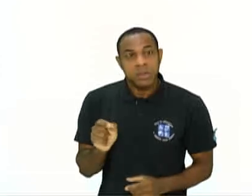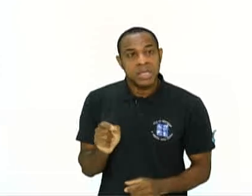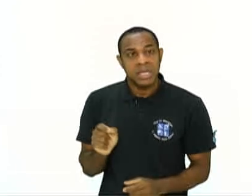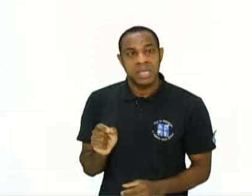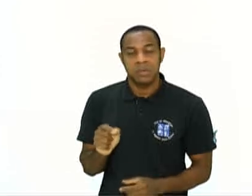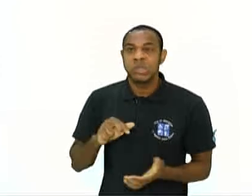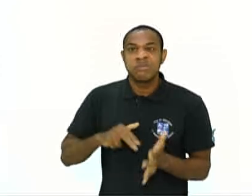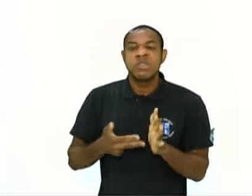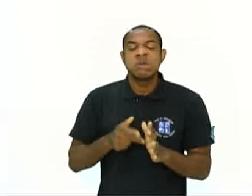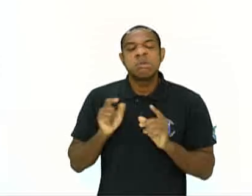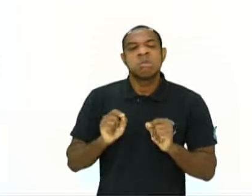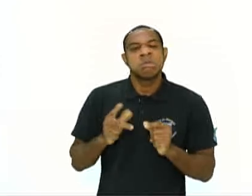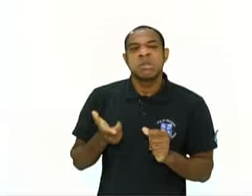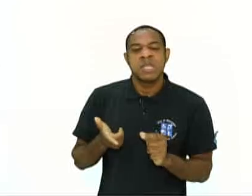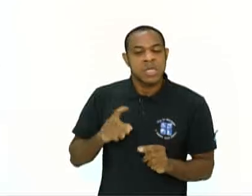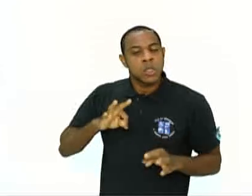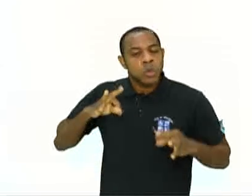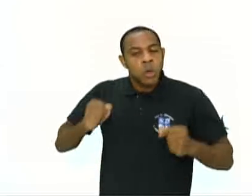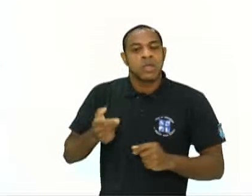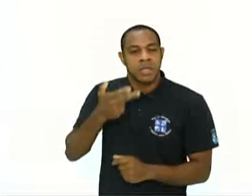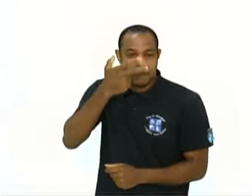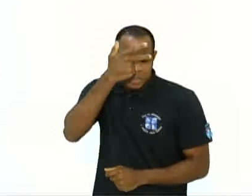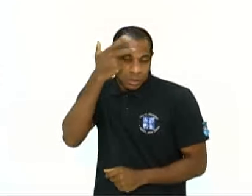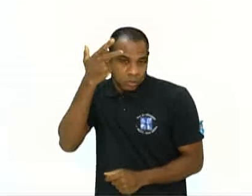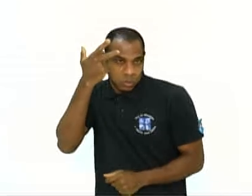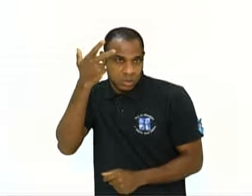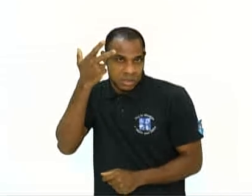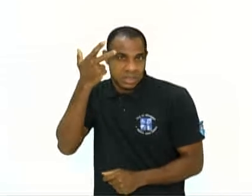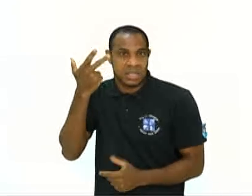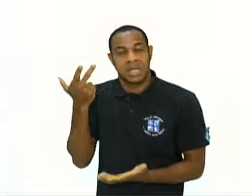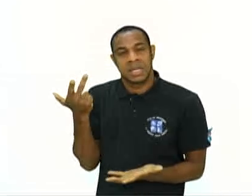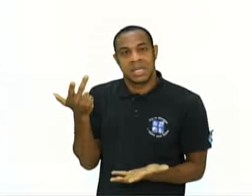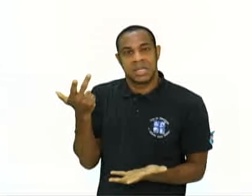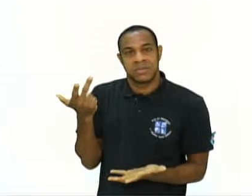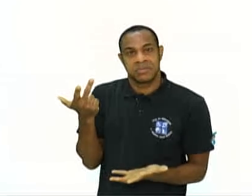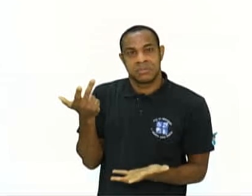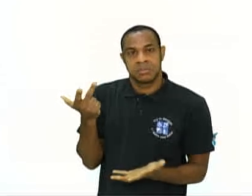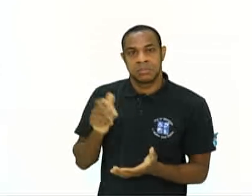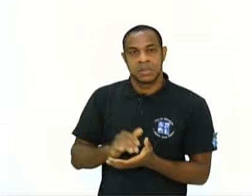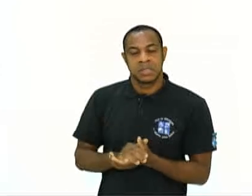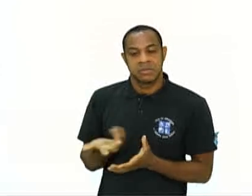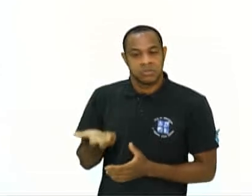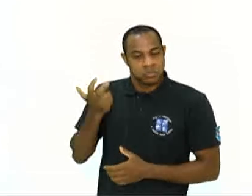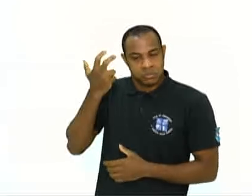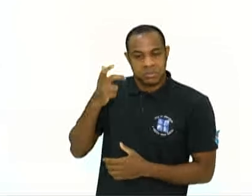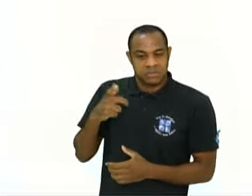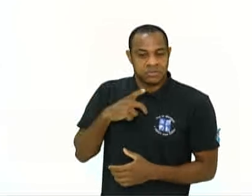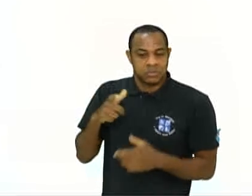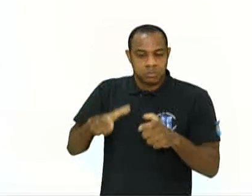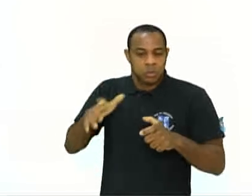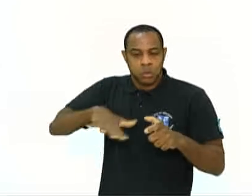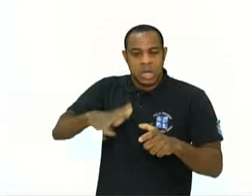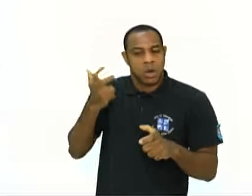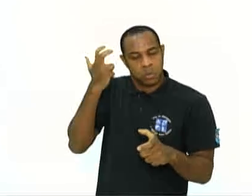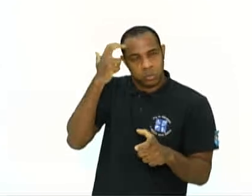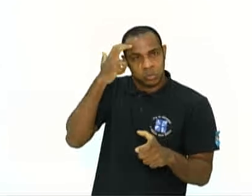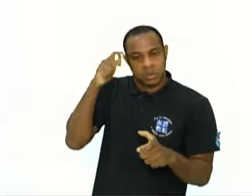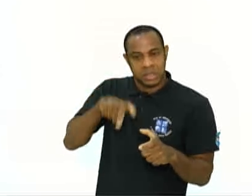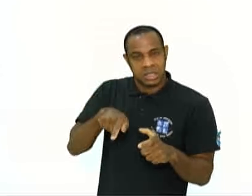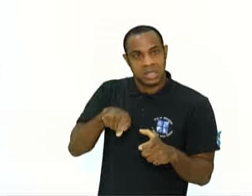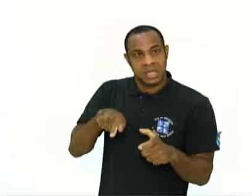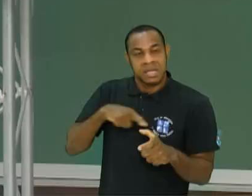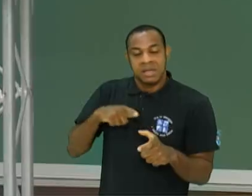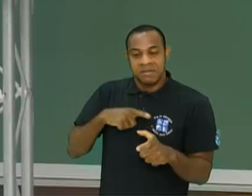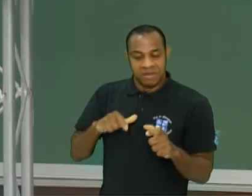não significa que todo mundo de uma determinada cultura, de um determinado grupo cultural,